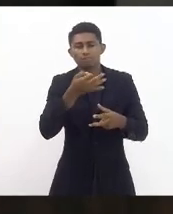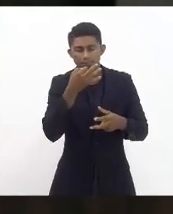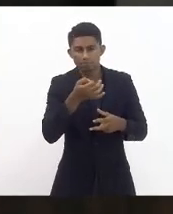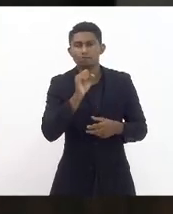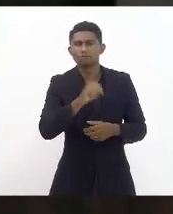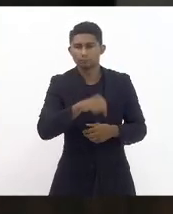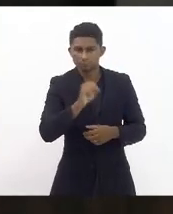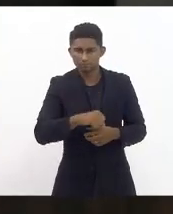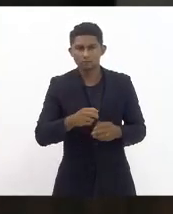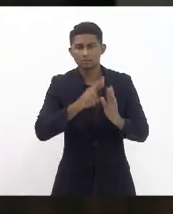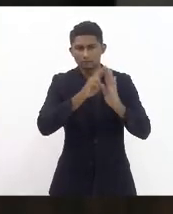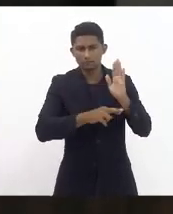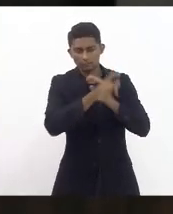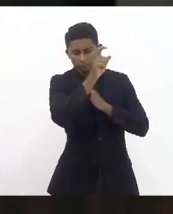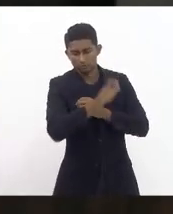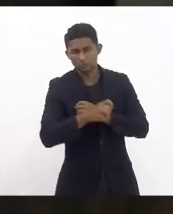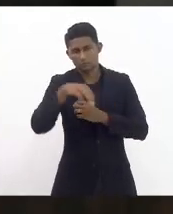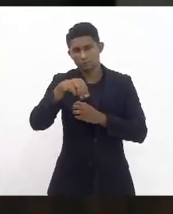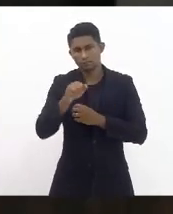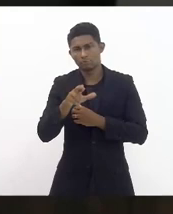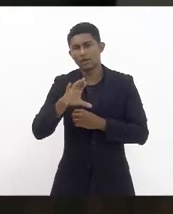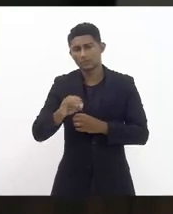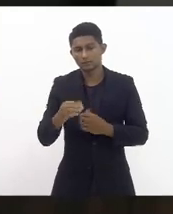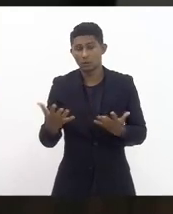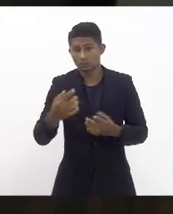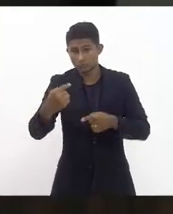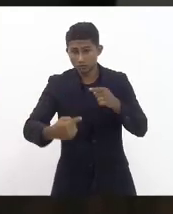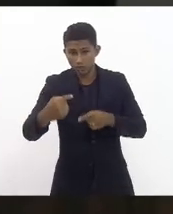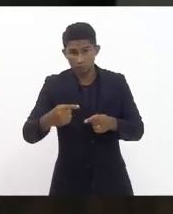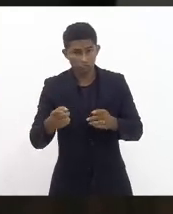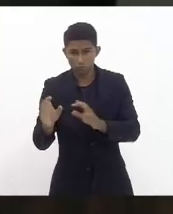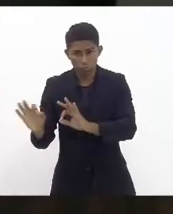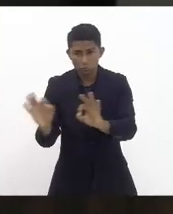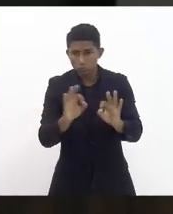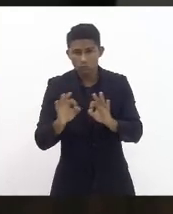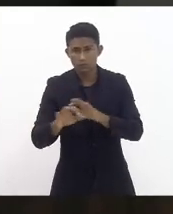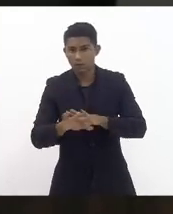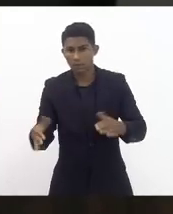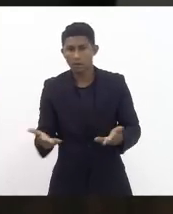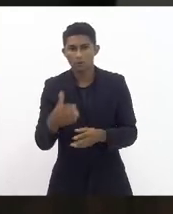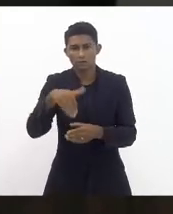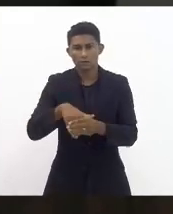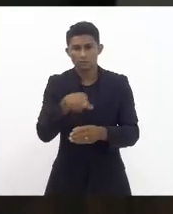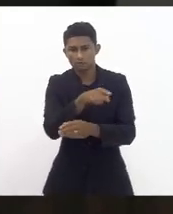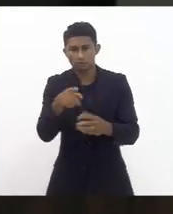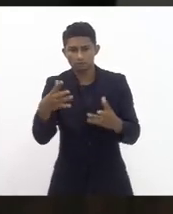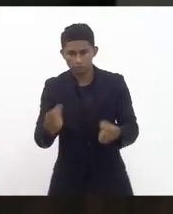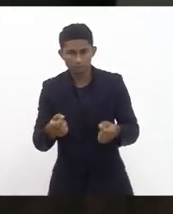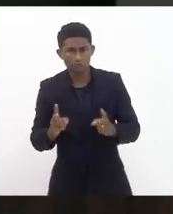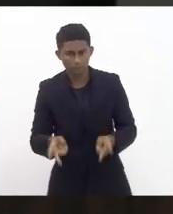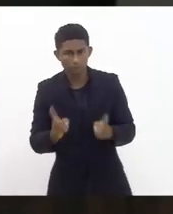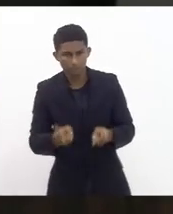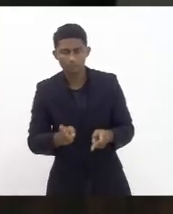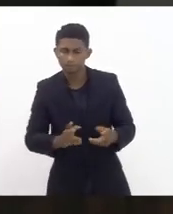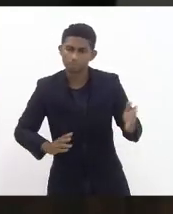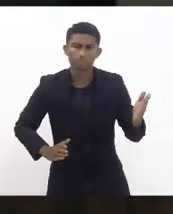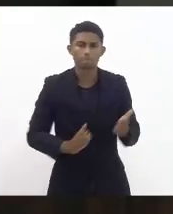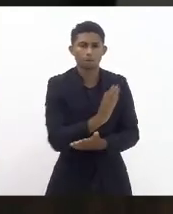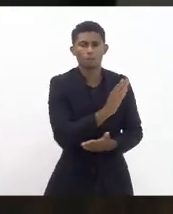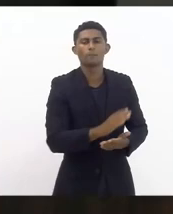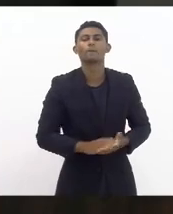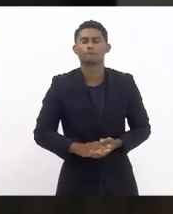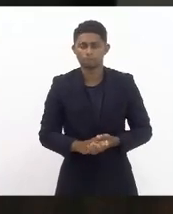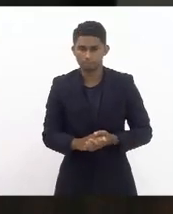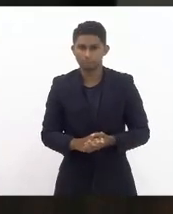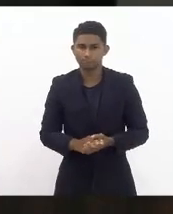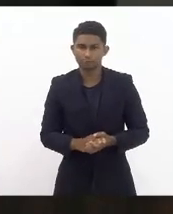deputado Márcio Canella. Em discussão, não havendo quem queira discutir, encerra a discussão, em votação, os senhores que aprovam, permaneçam como estão. Aprovado vai a